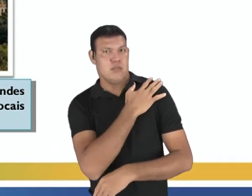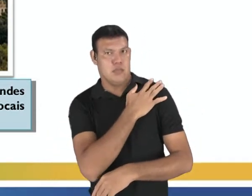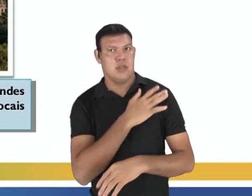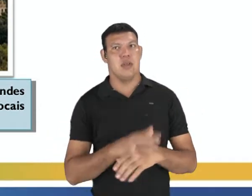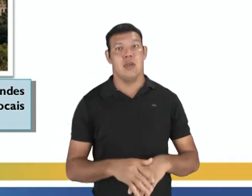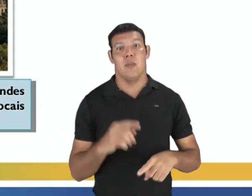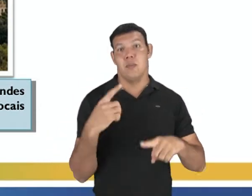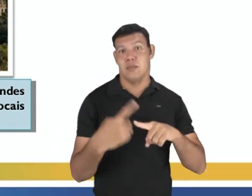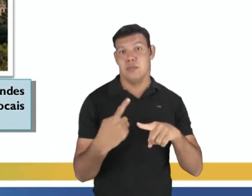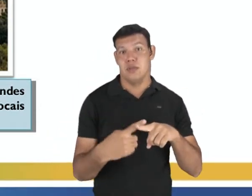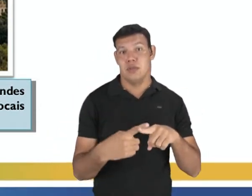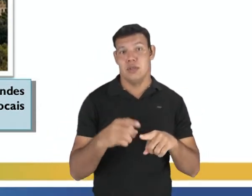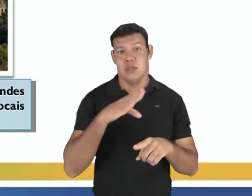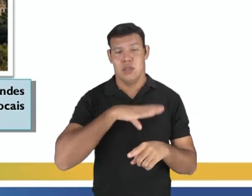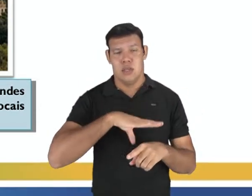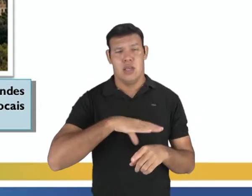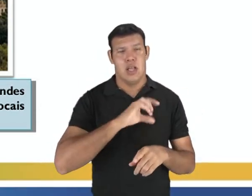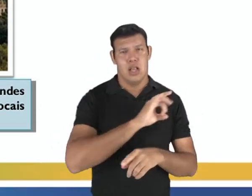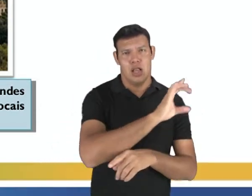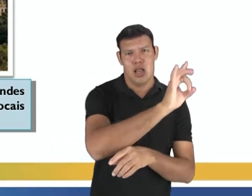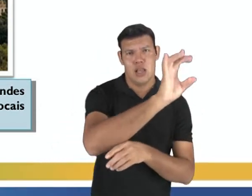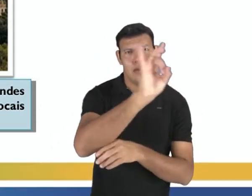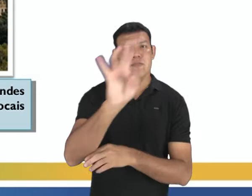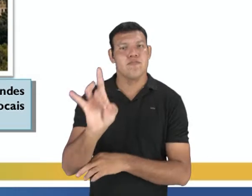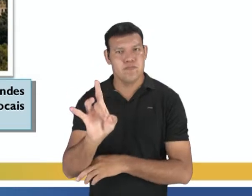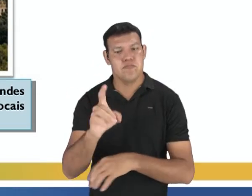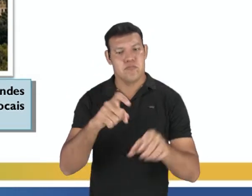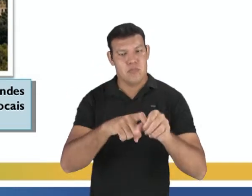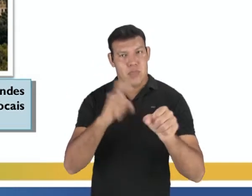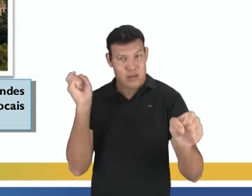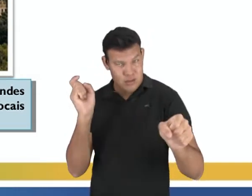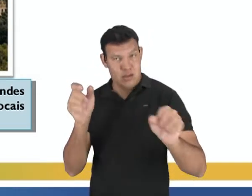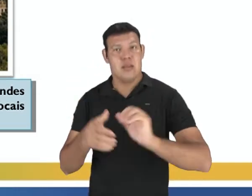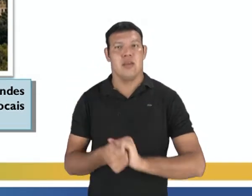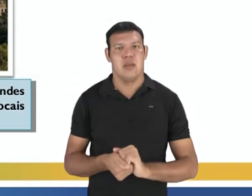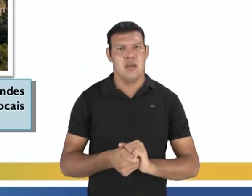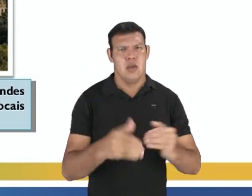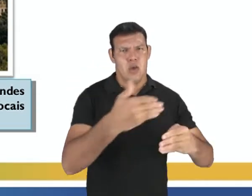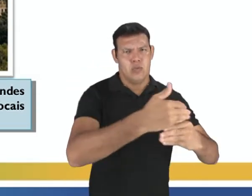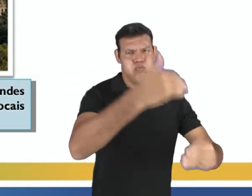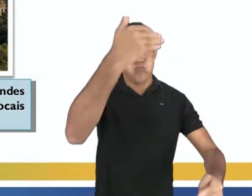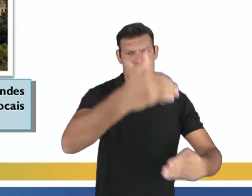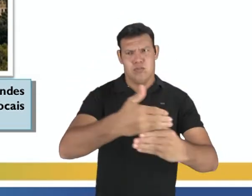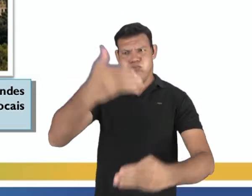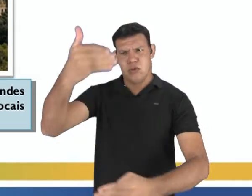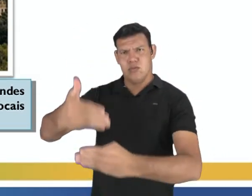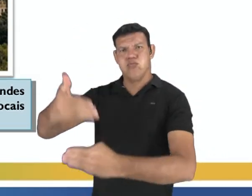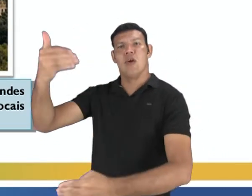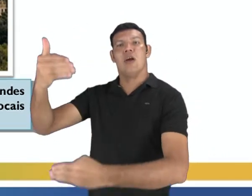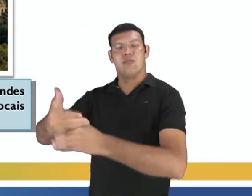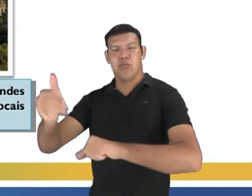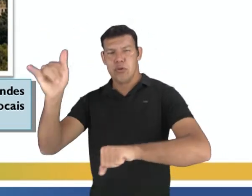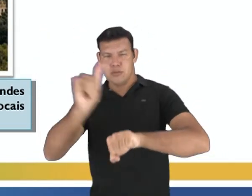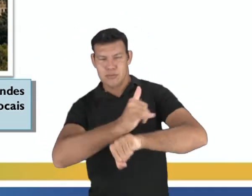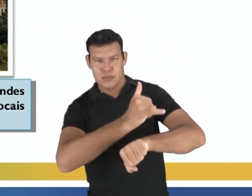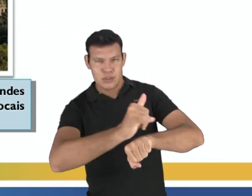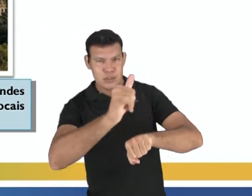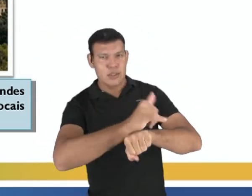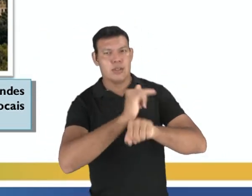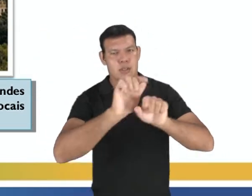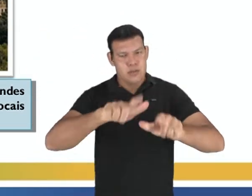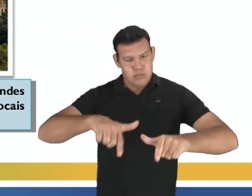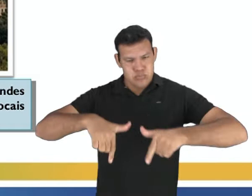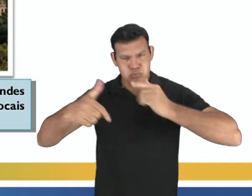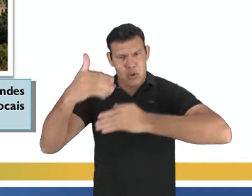são independentes. Acrópole, né, umas cidades com grandes muralhas, construídas em locais estratégicos para, então, a